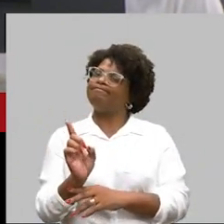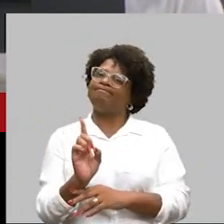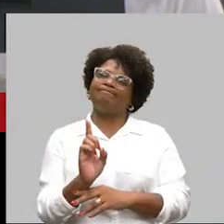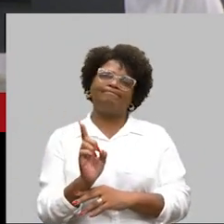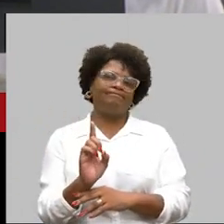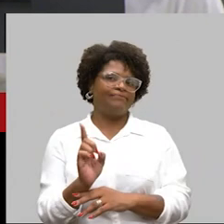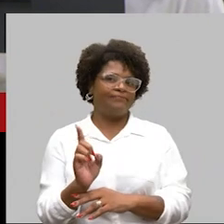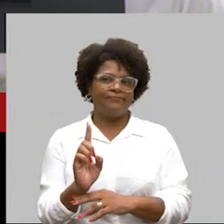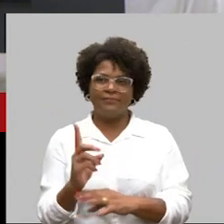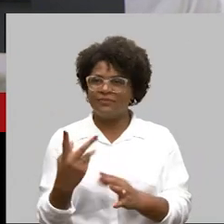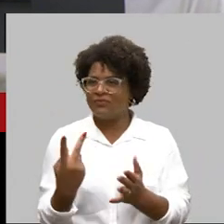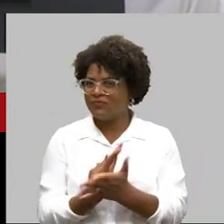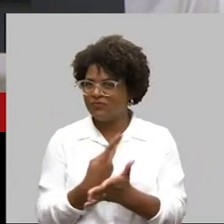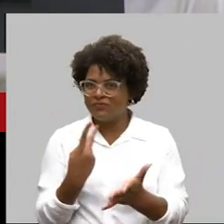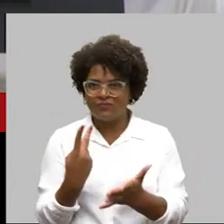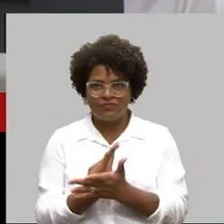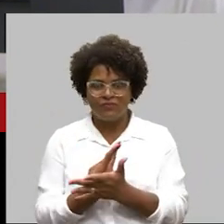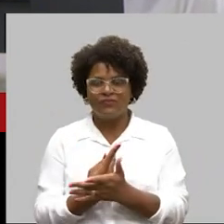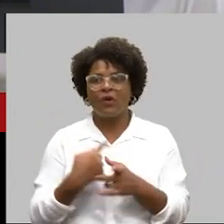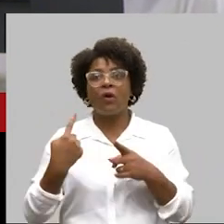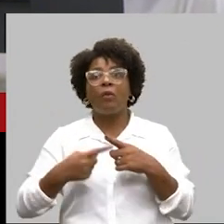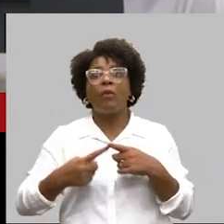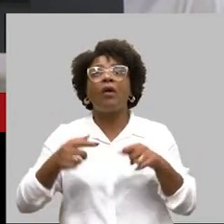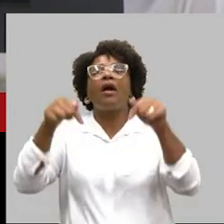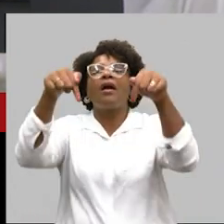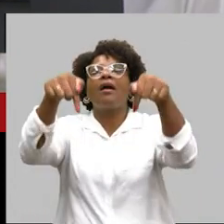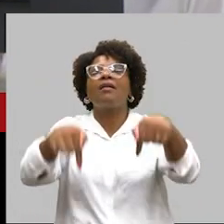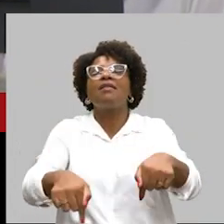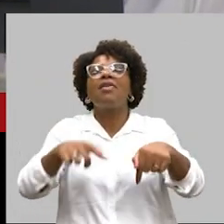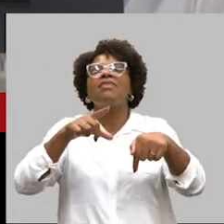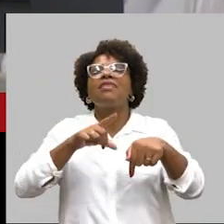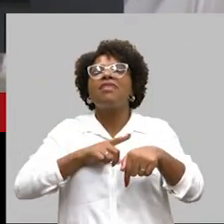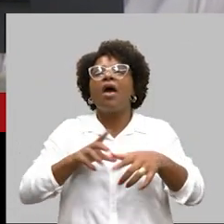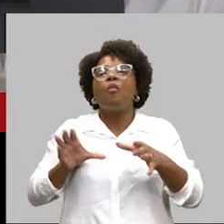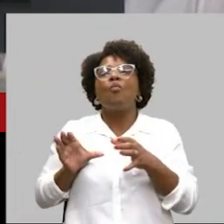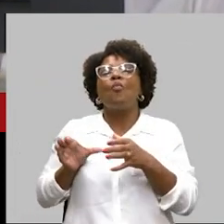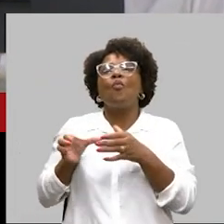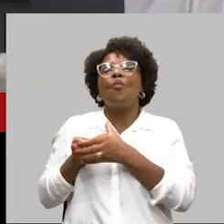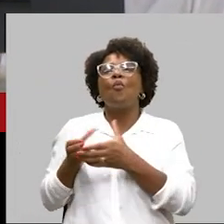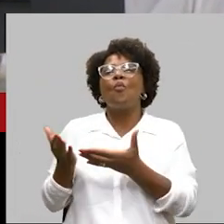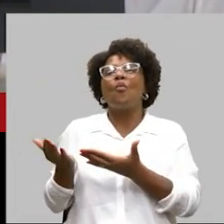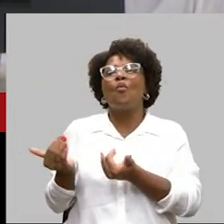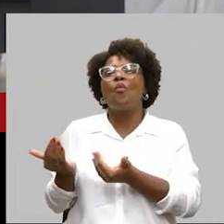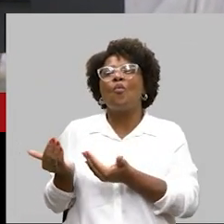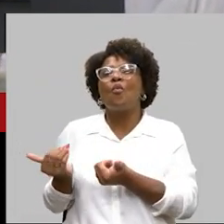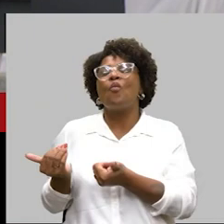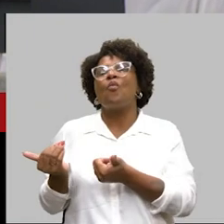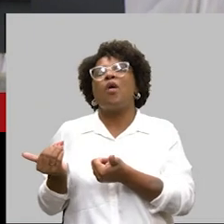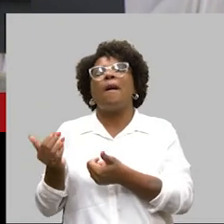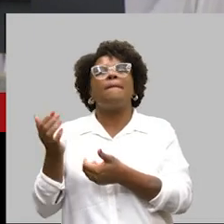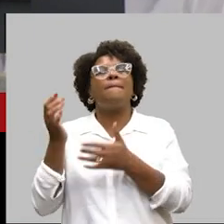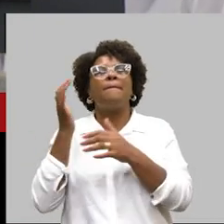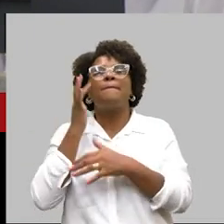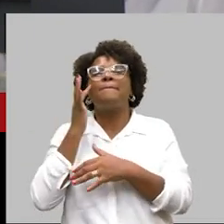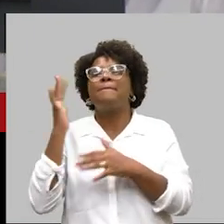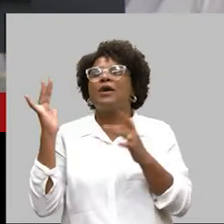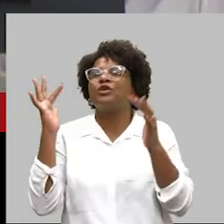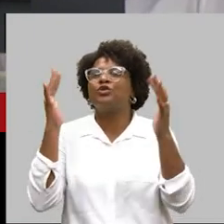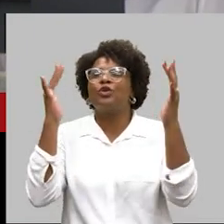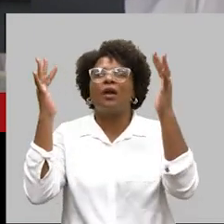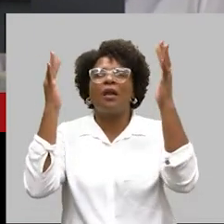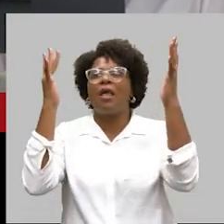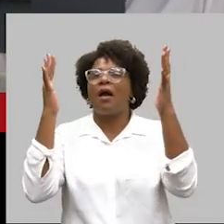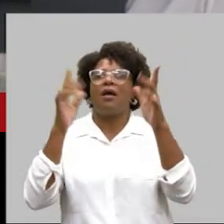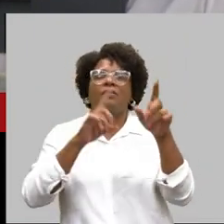porque aqui há uma Juventude reenc pelo campo e que vai contribuir sobre maneira